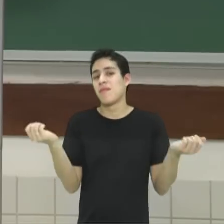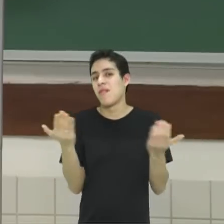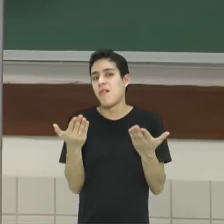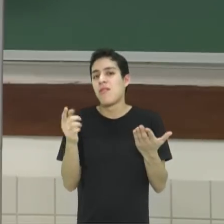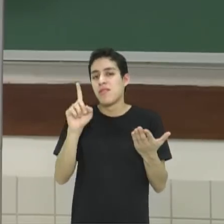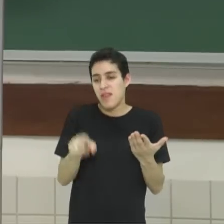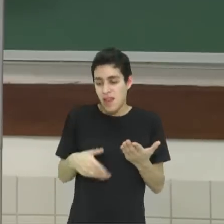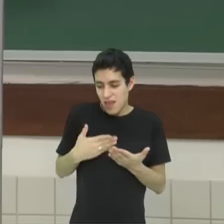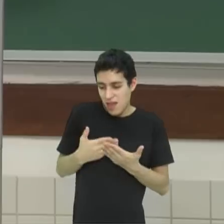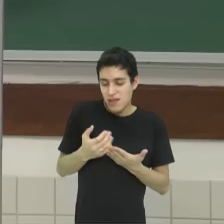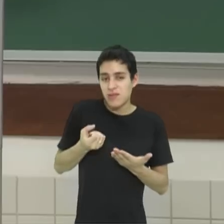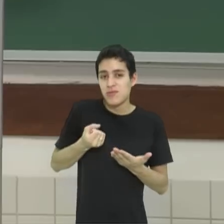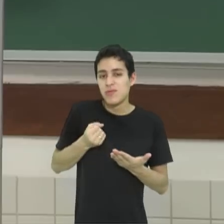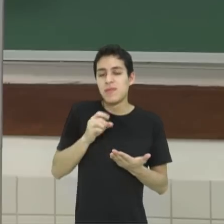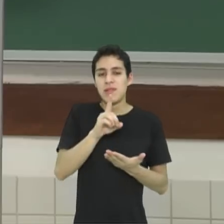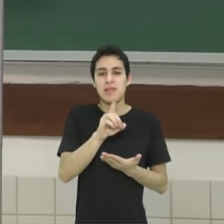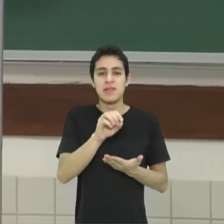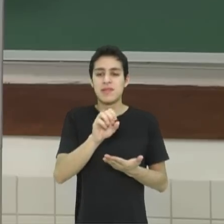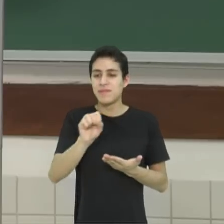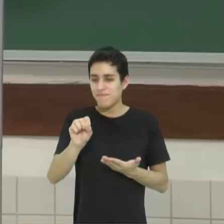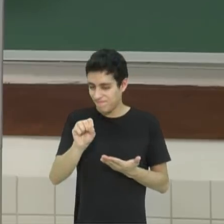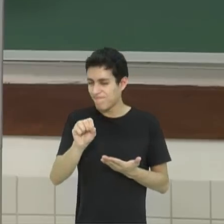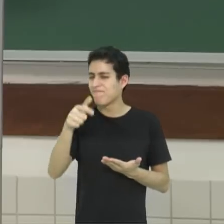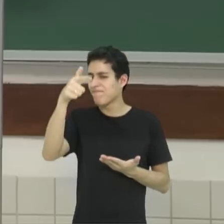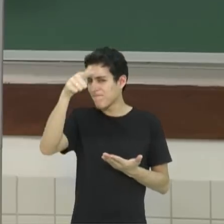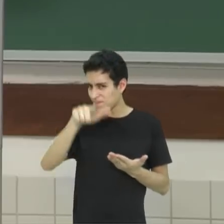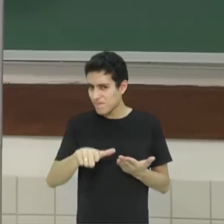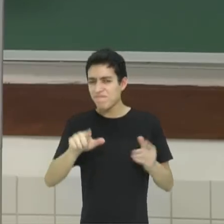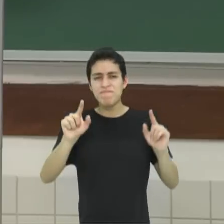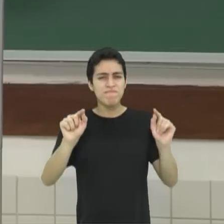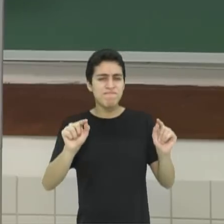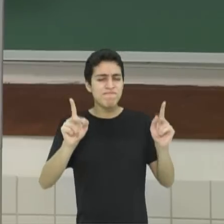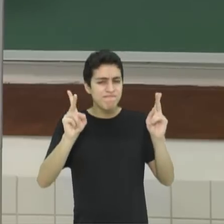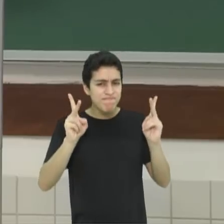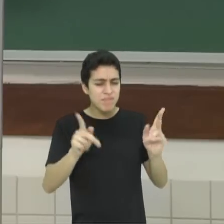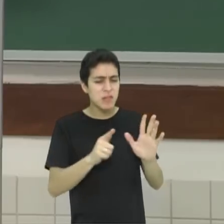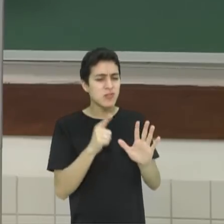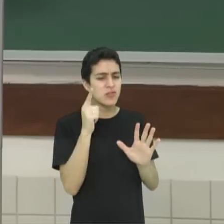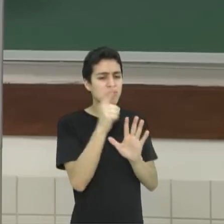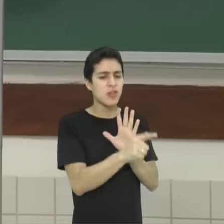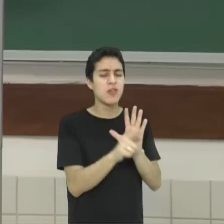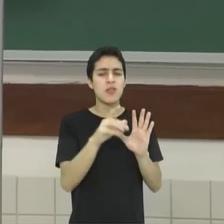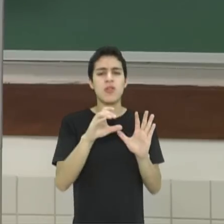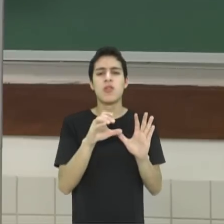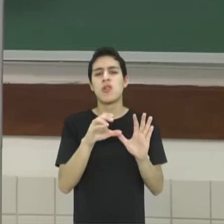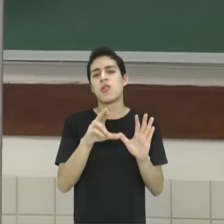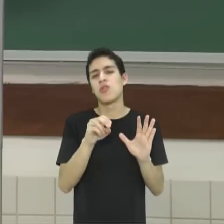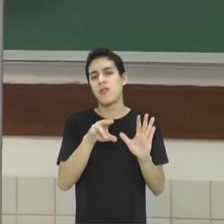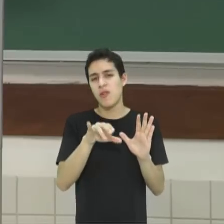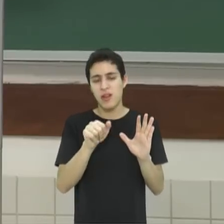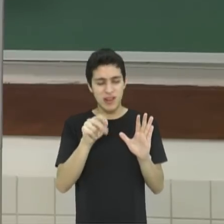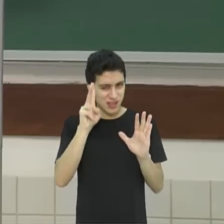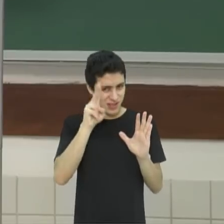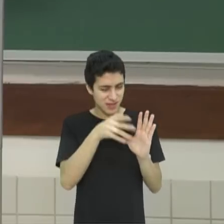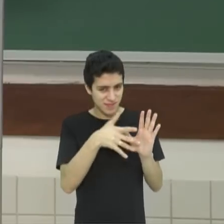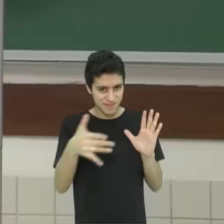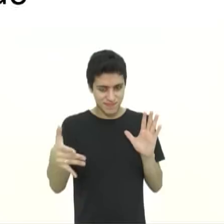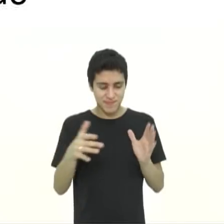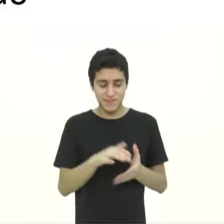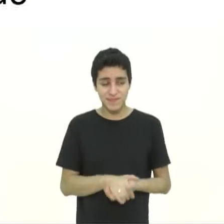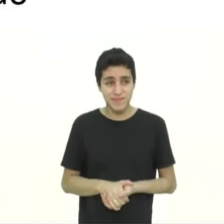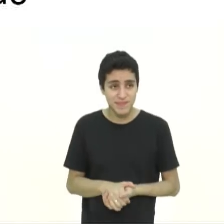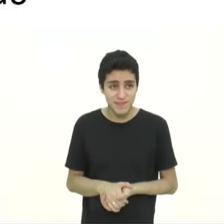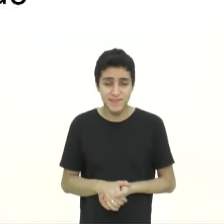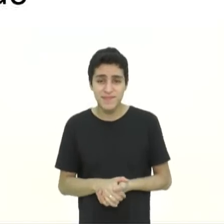de número 108 e novamente vamos tratar do gênero crônica. Vamos ver?